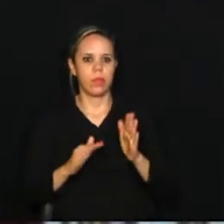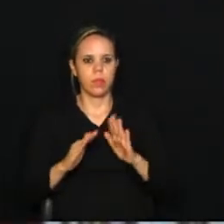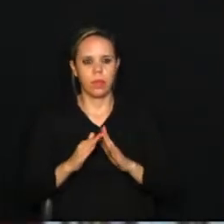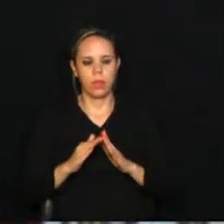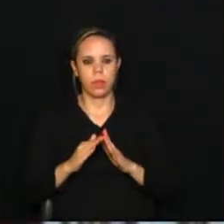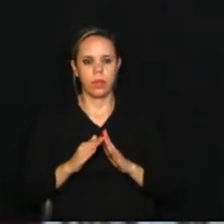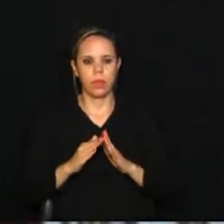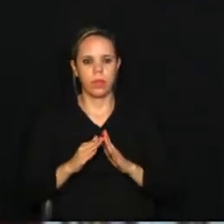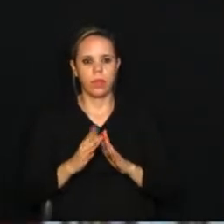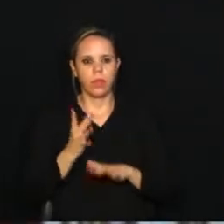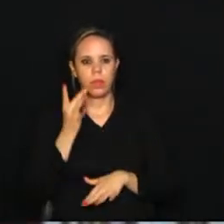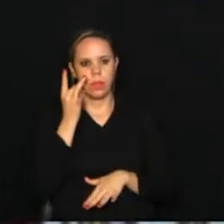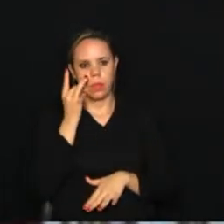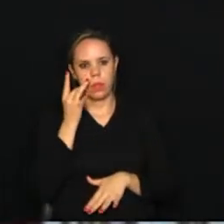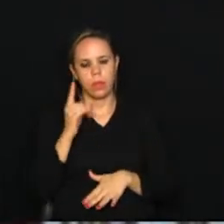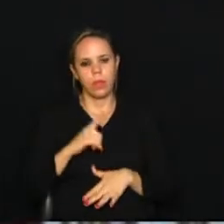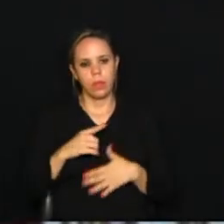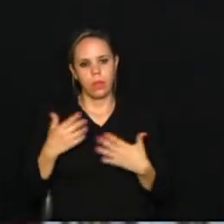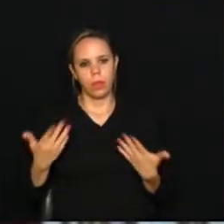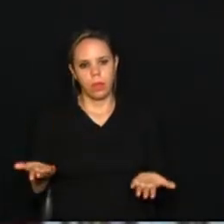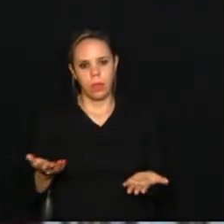maneira presencial